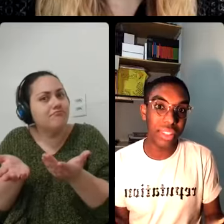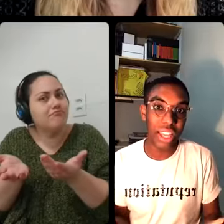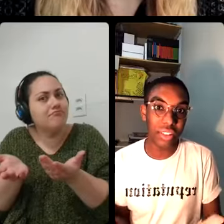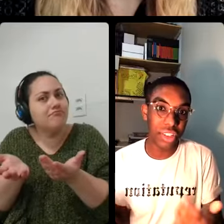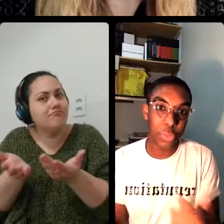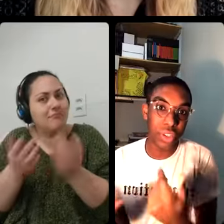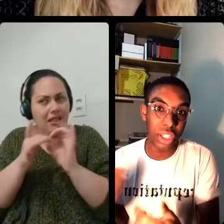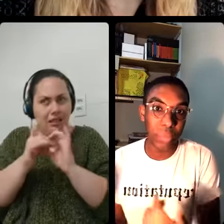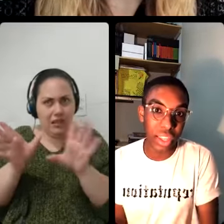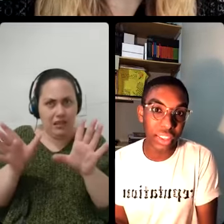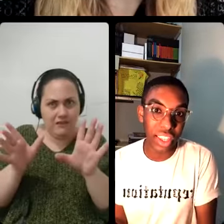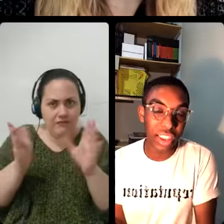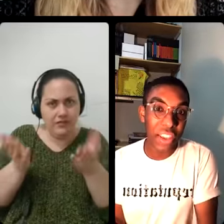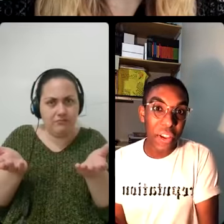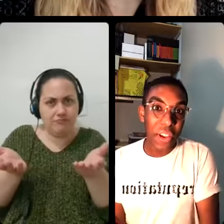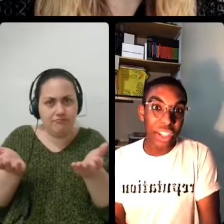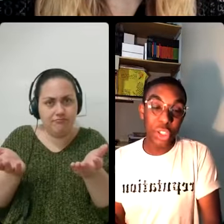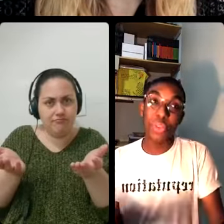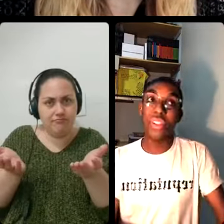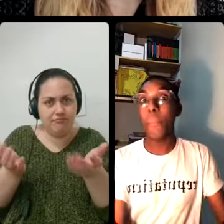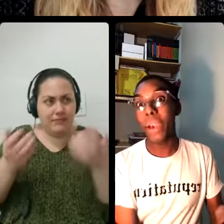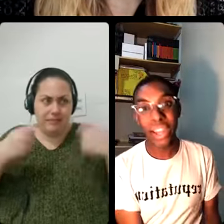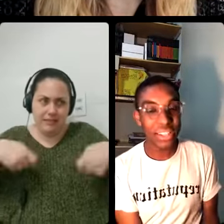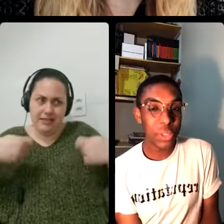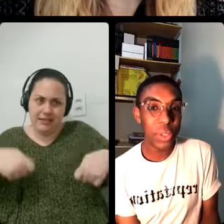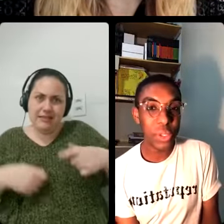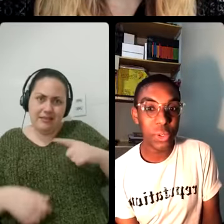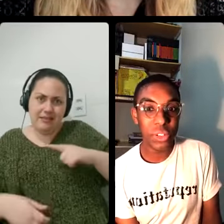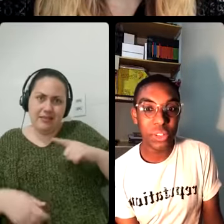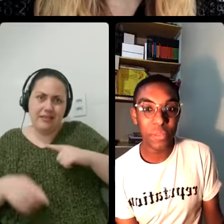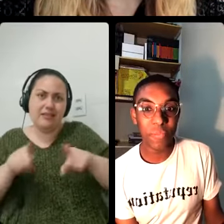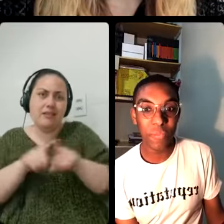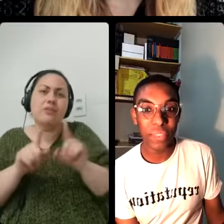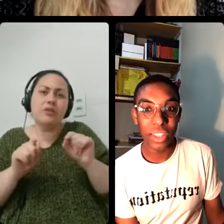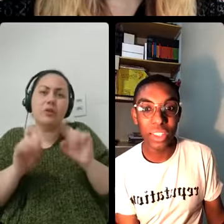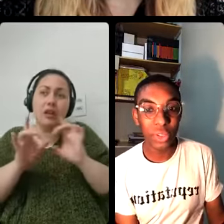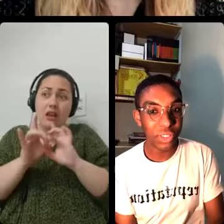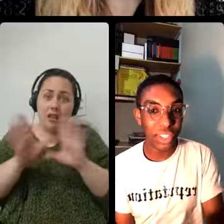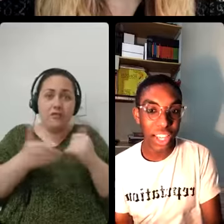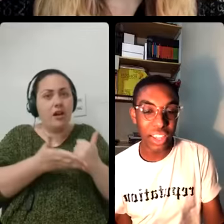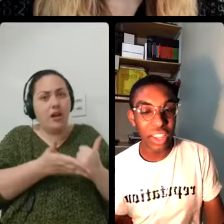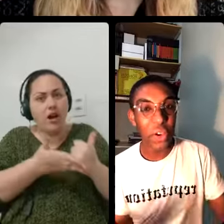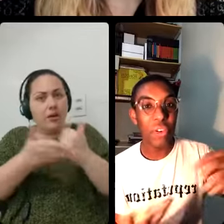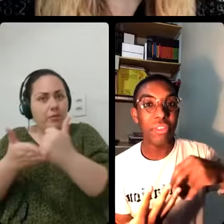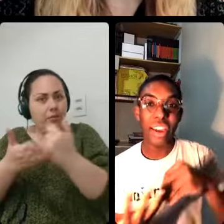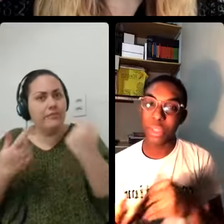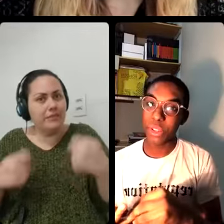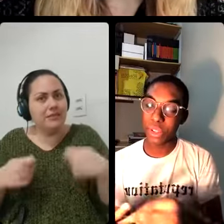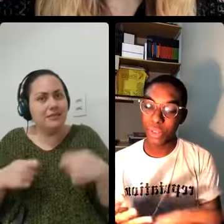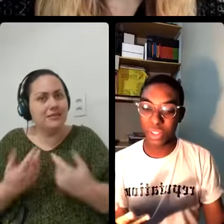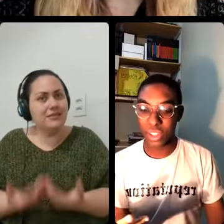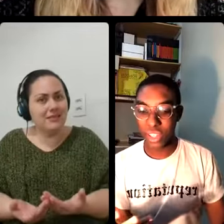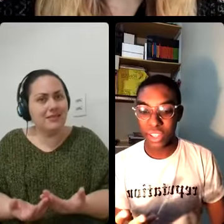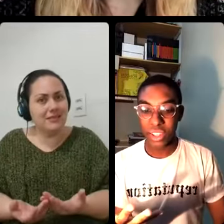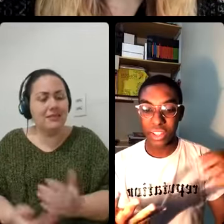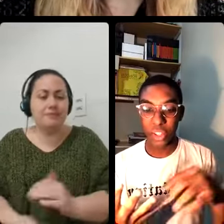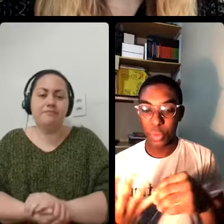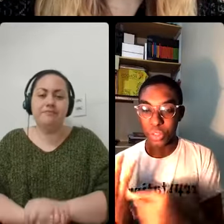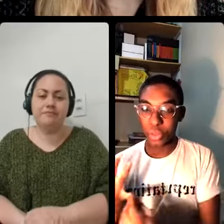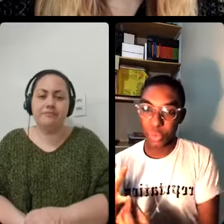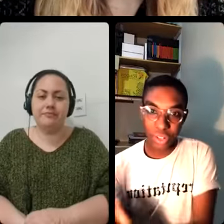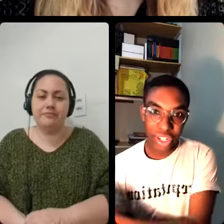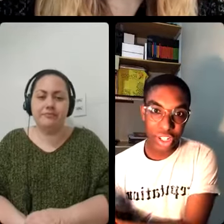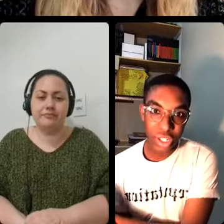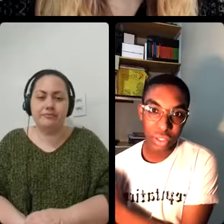liberdade, né? A gente precisa também a gente precisa amparar essas pessoas. Então tu tem várias pessoas que